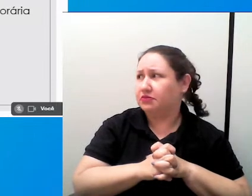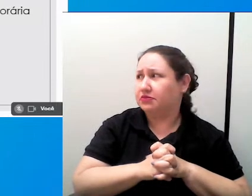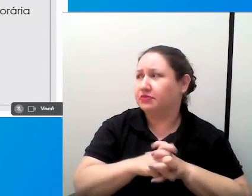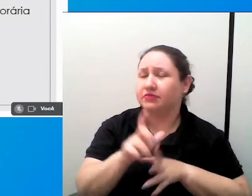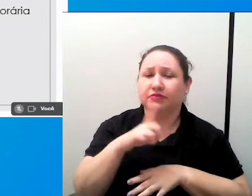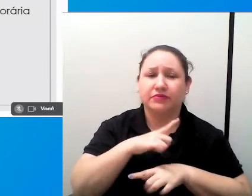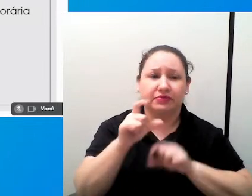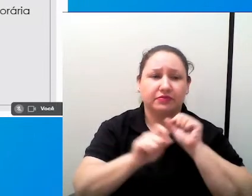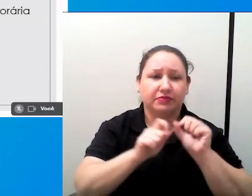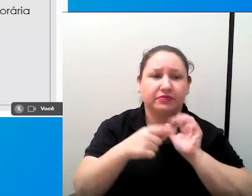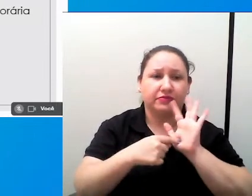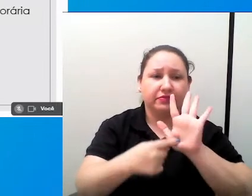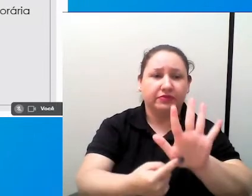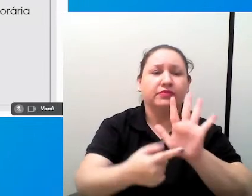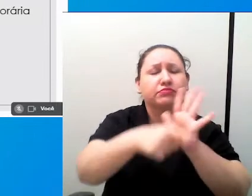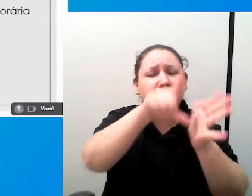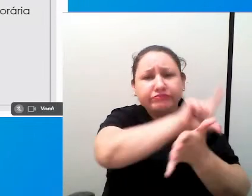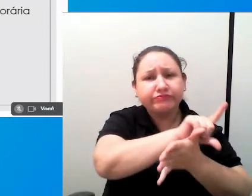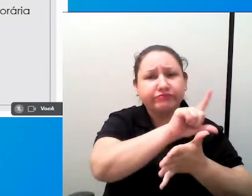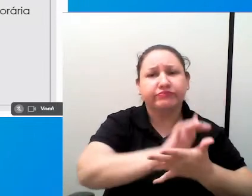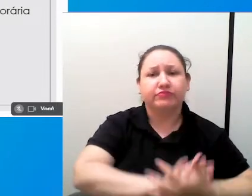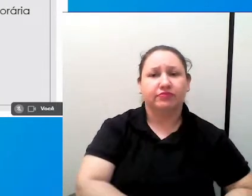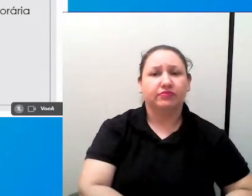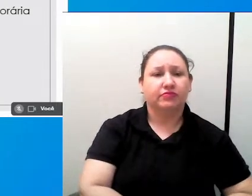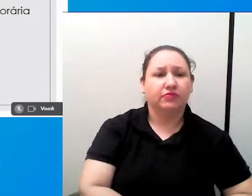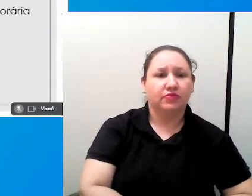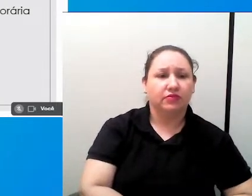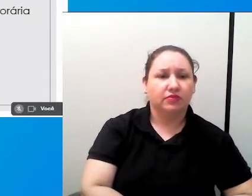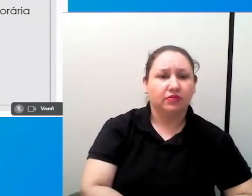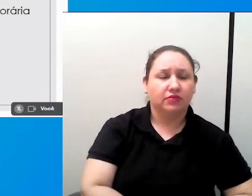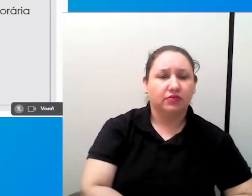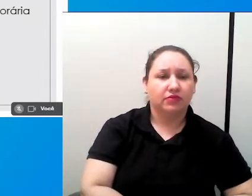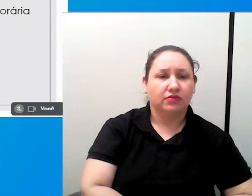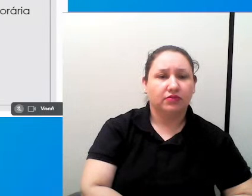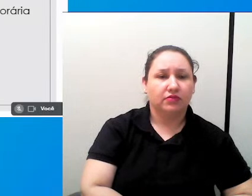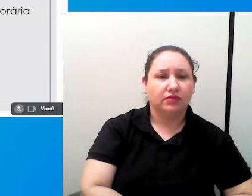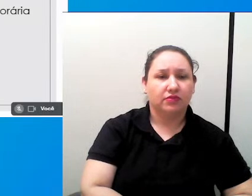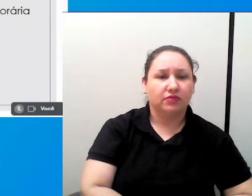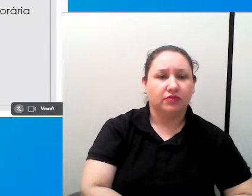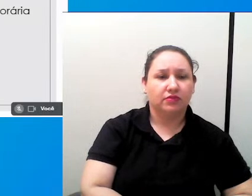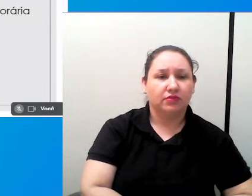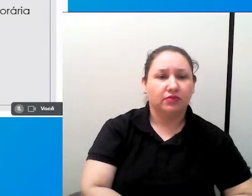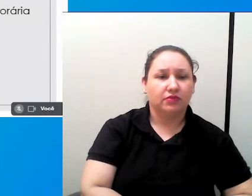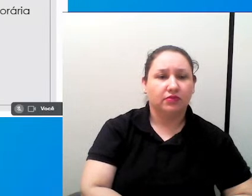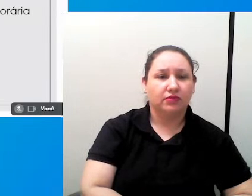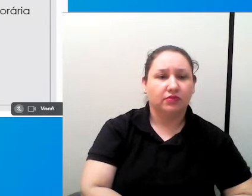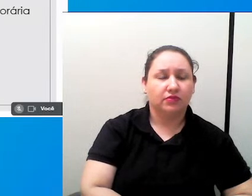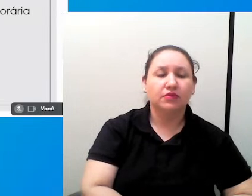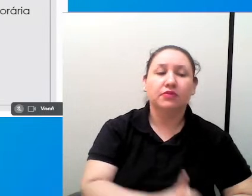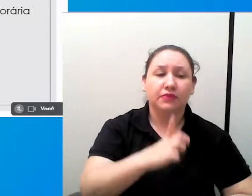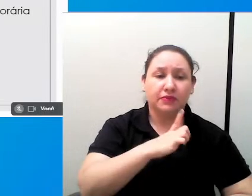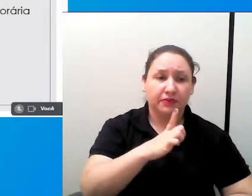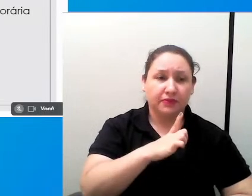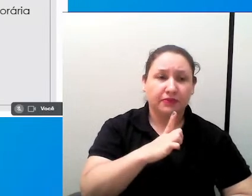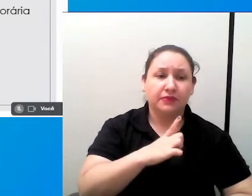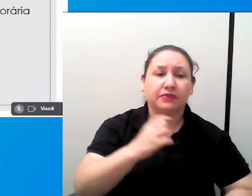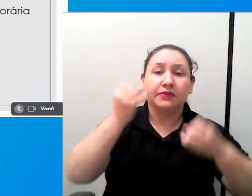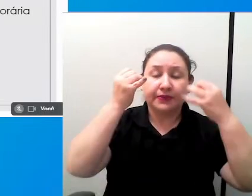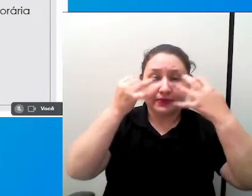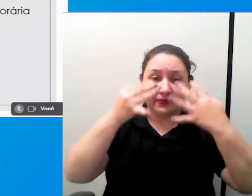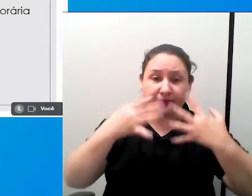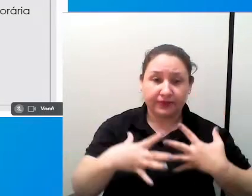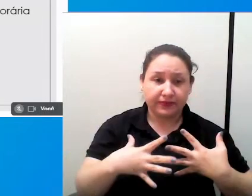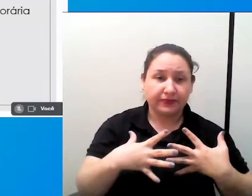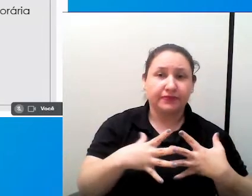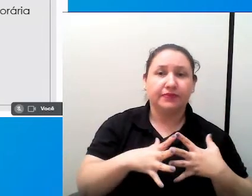assim como foi apresentado anteriormente. Tanto como uma unidade, dentro de uma unidade curricular não específica